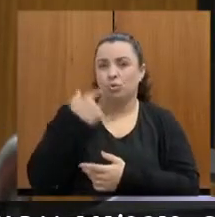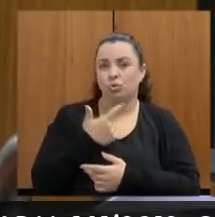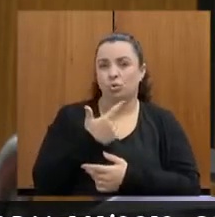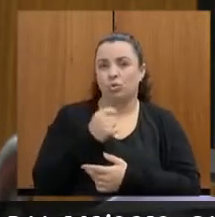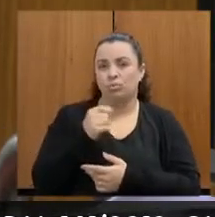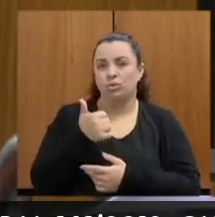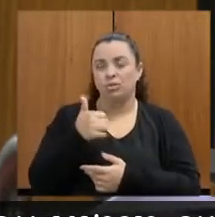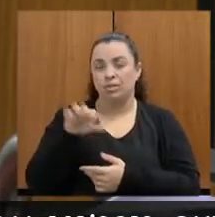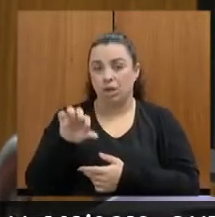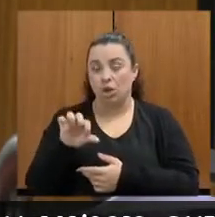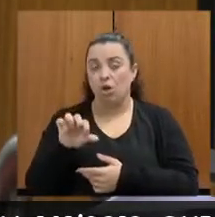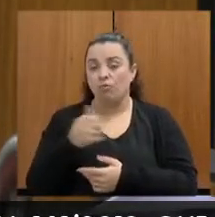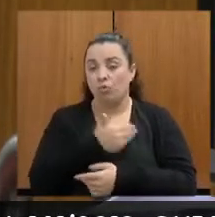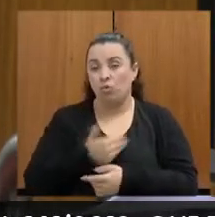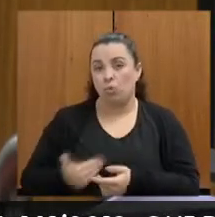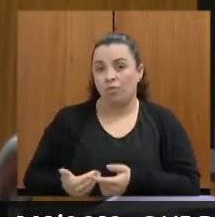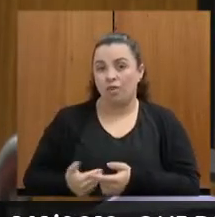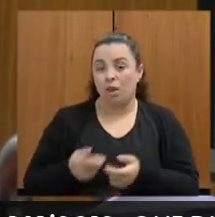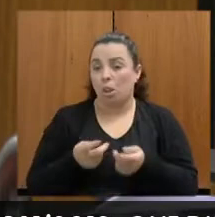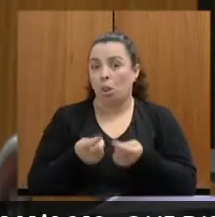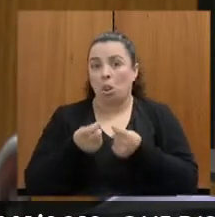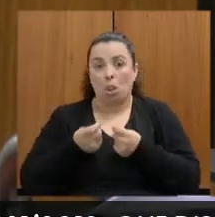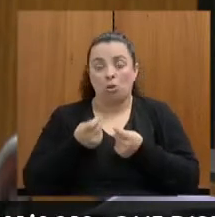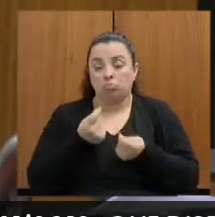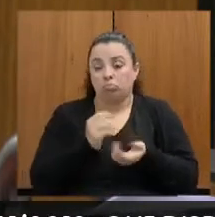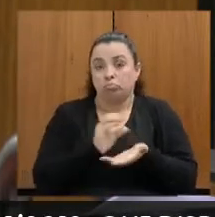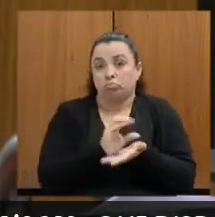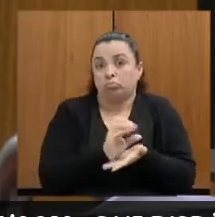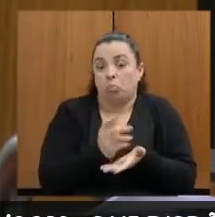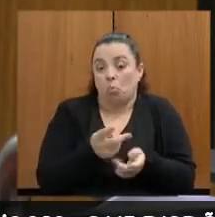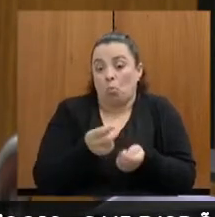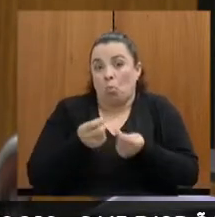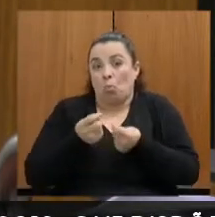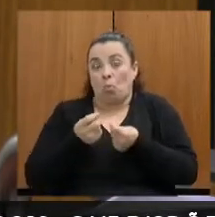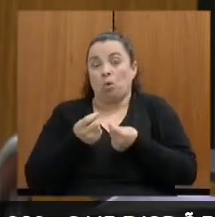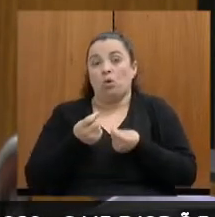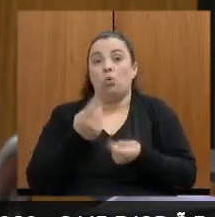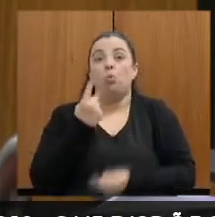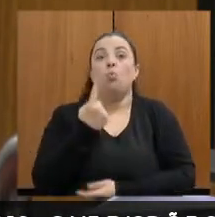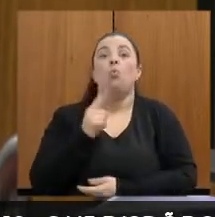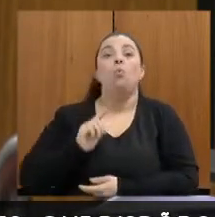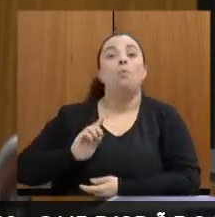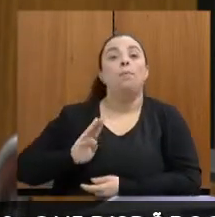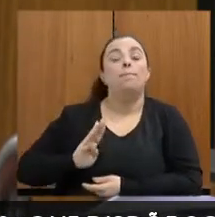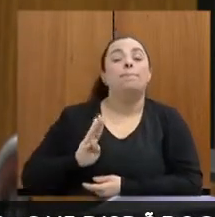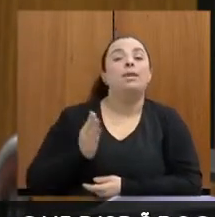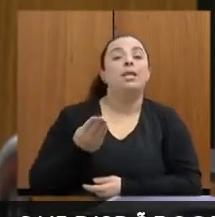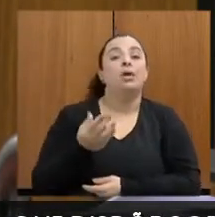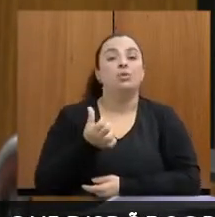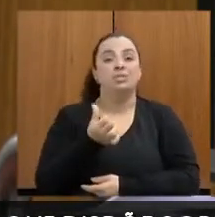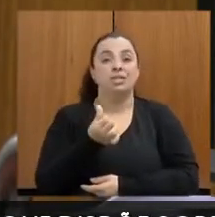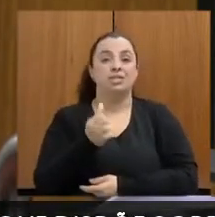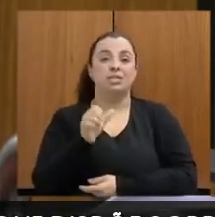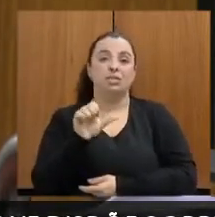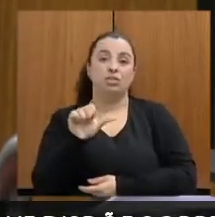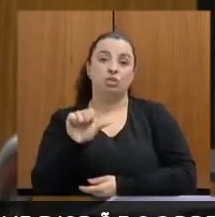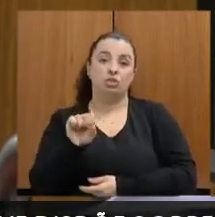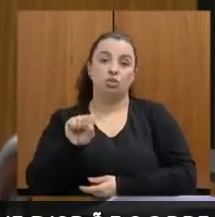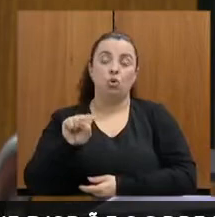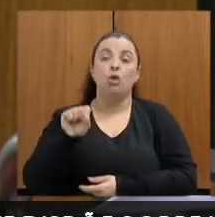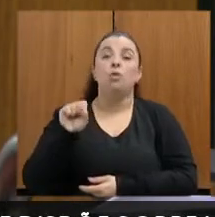deixou de investir para se chegar ao mínimo constitucional é um bilhão 618